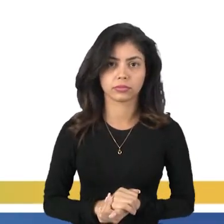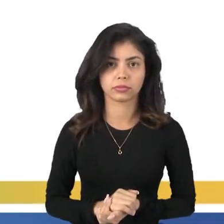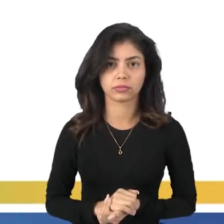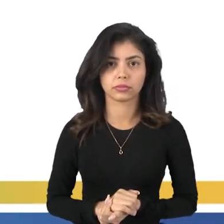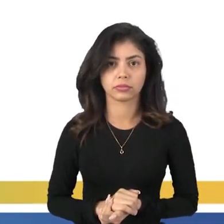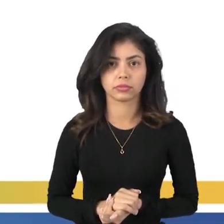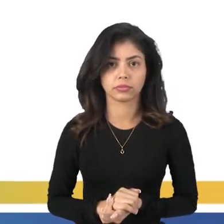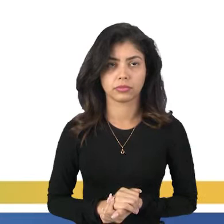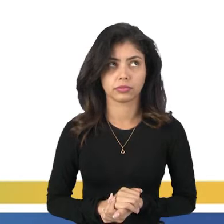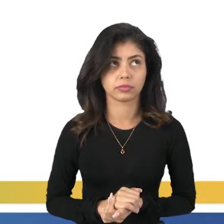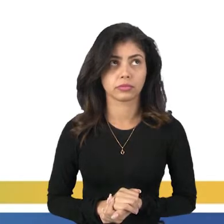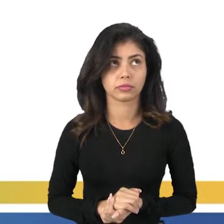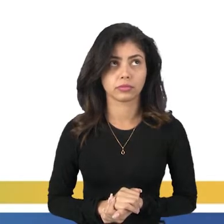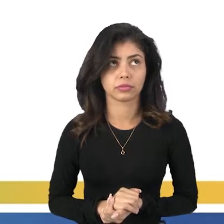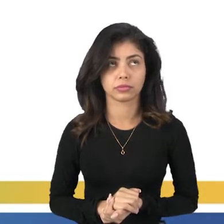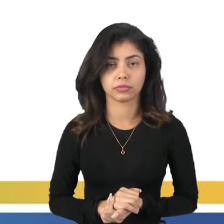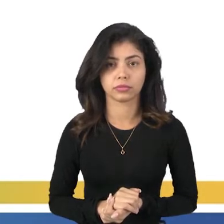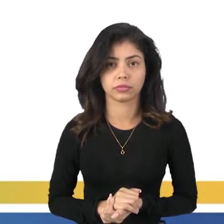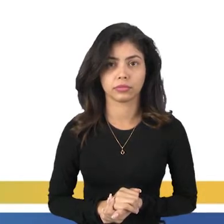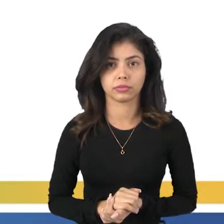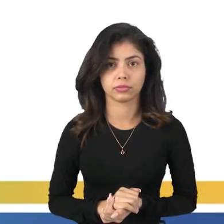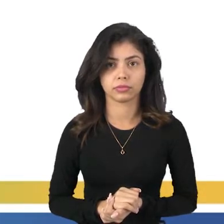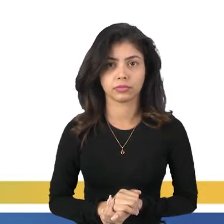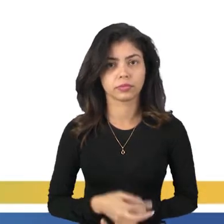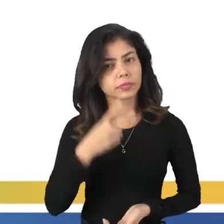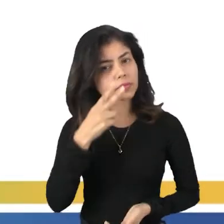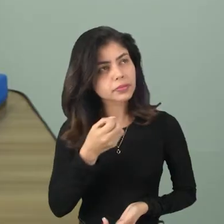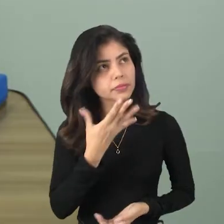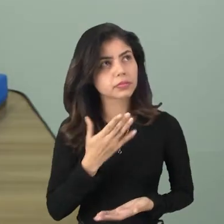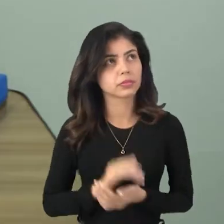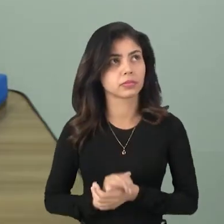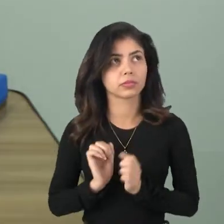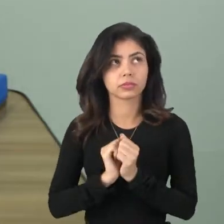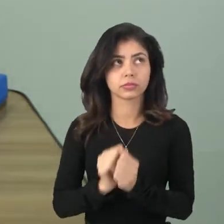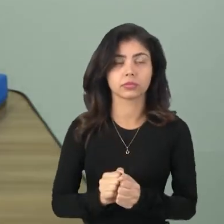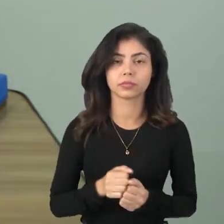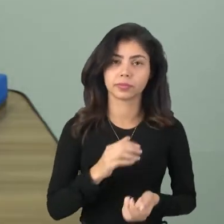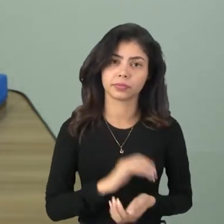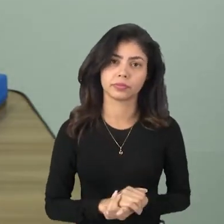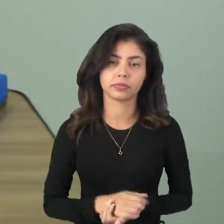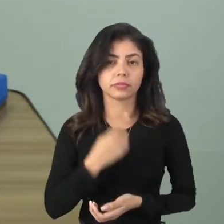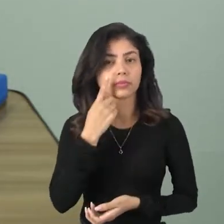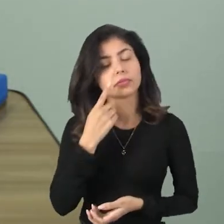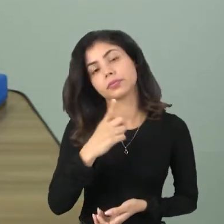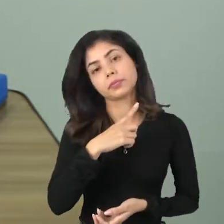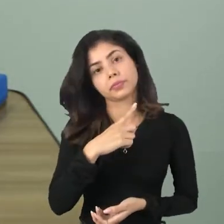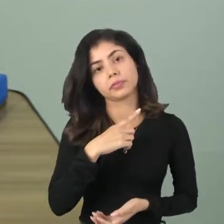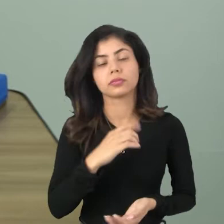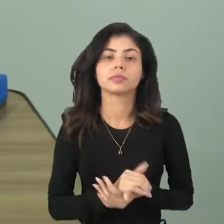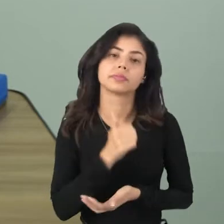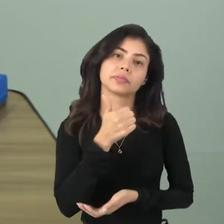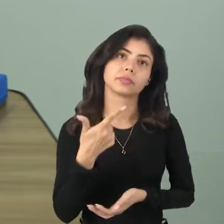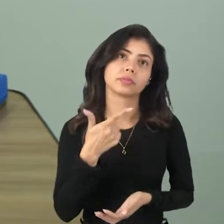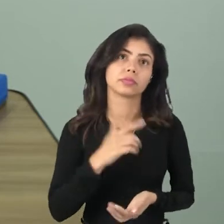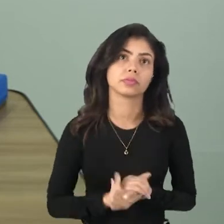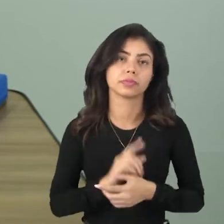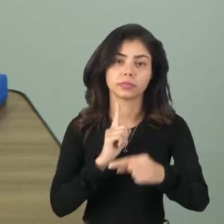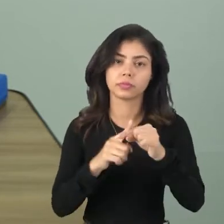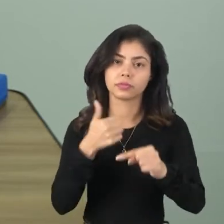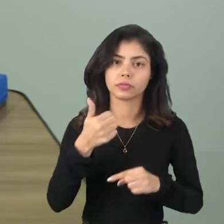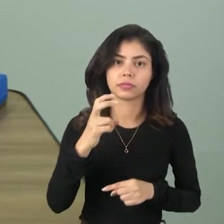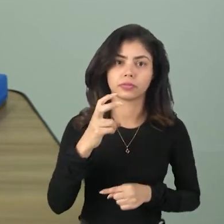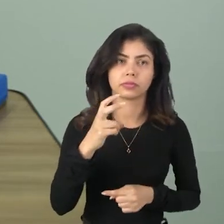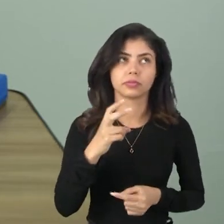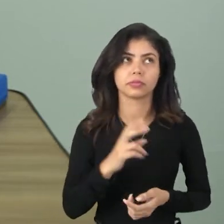1512 mais 15 mais nove veja bem aqui comigo Olha só eu tenho 12